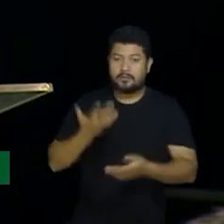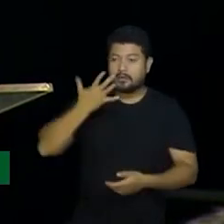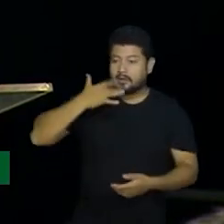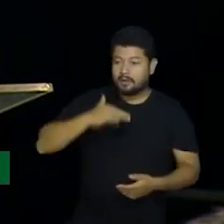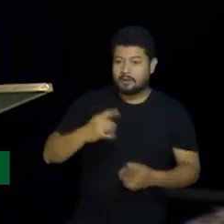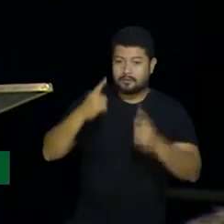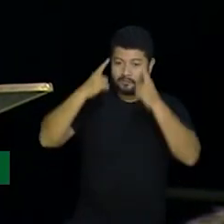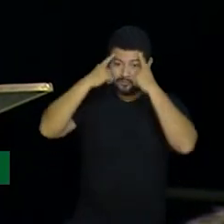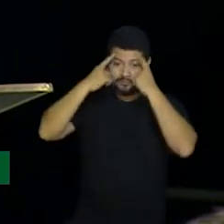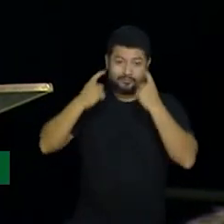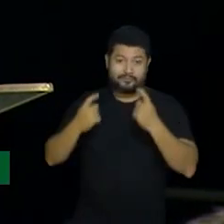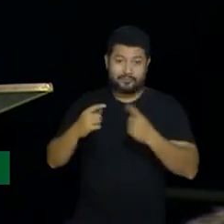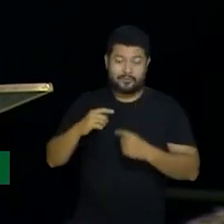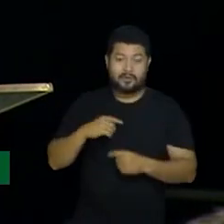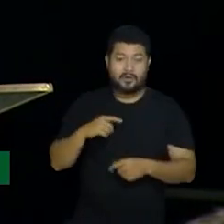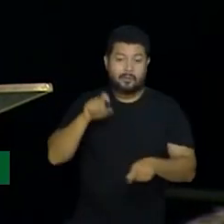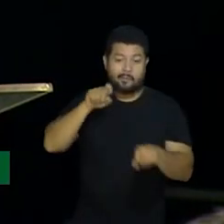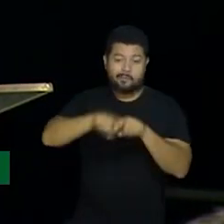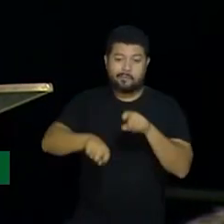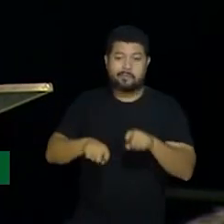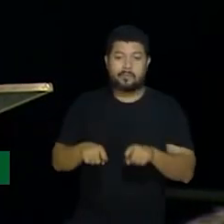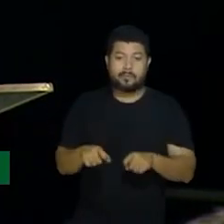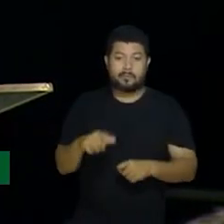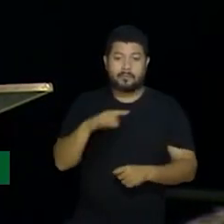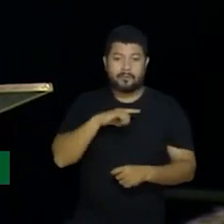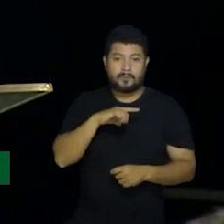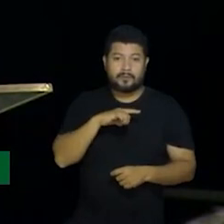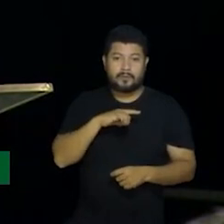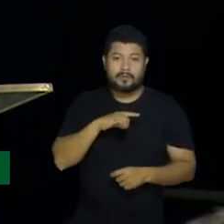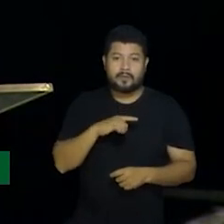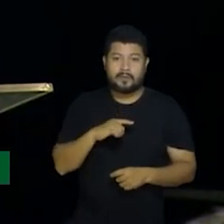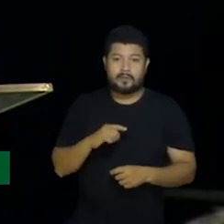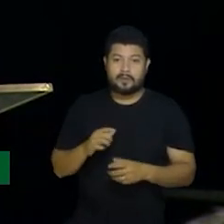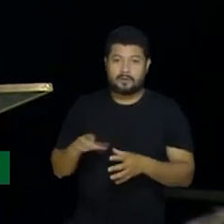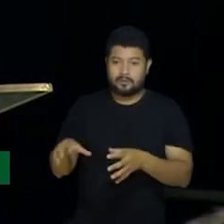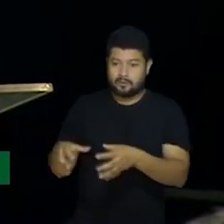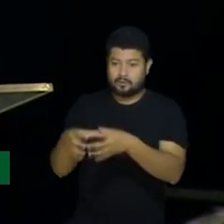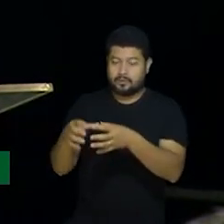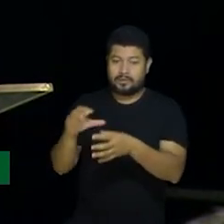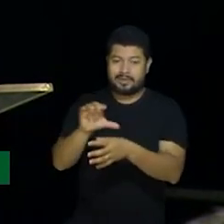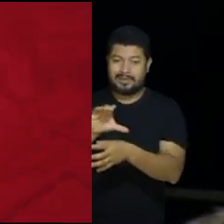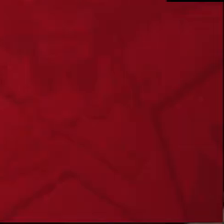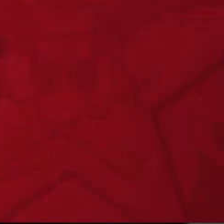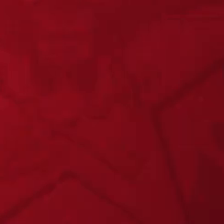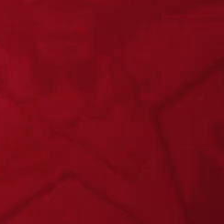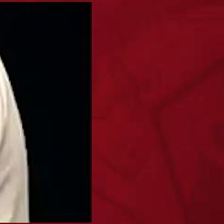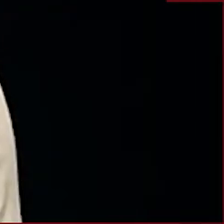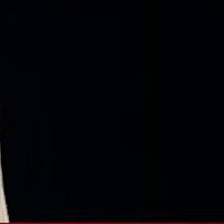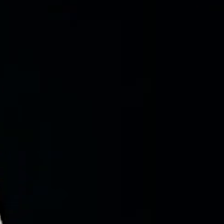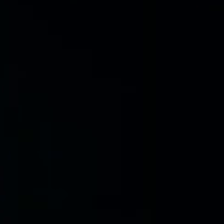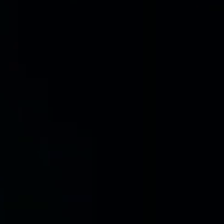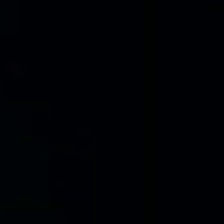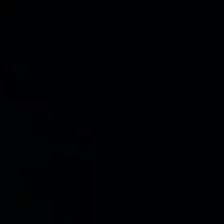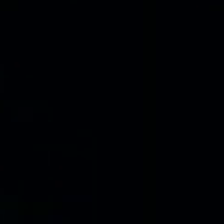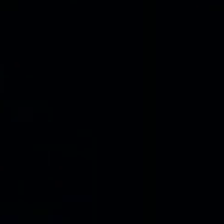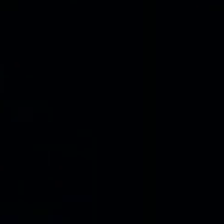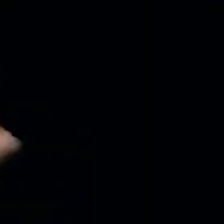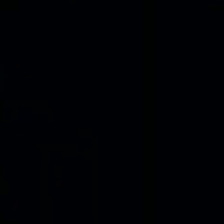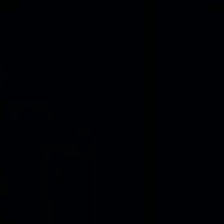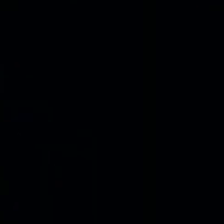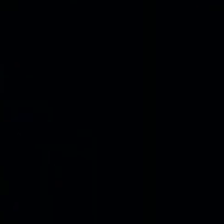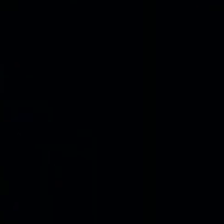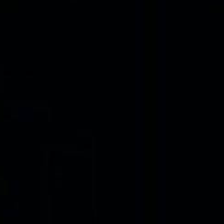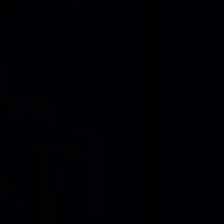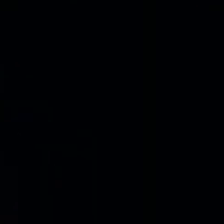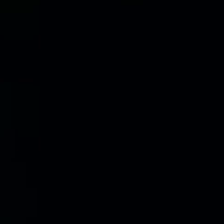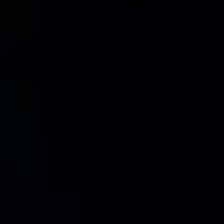sexual, demanda reprimida do CREAS do município de Camboriú. O gerente financeiro do